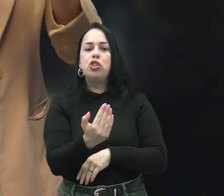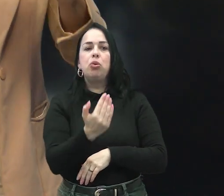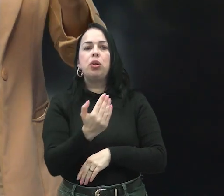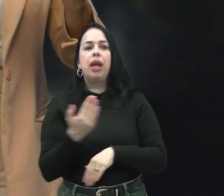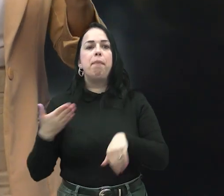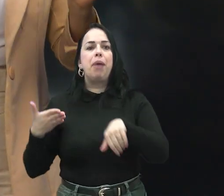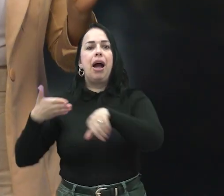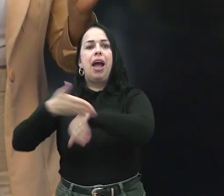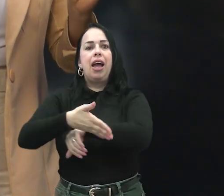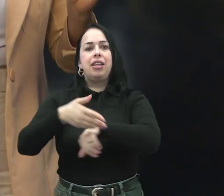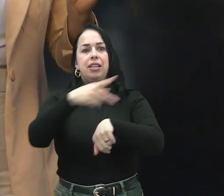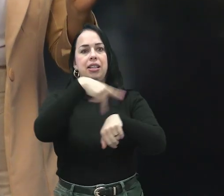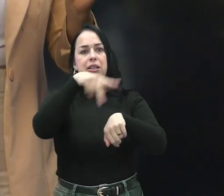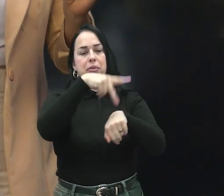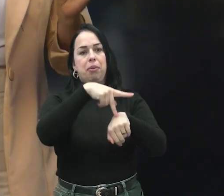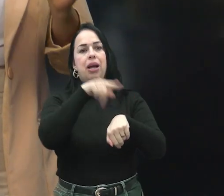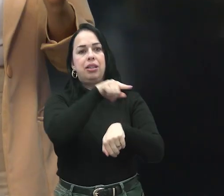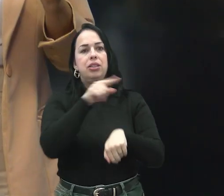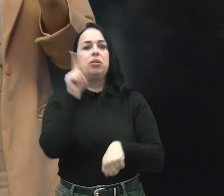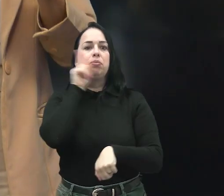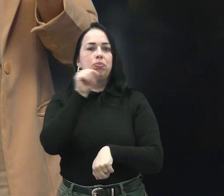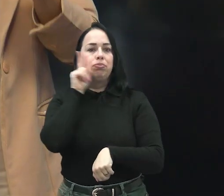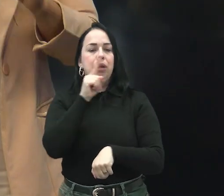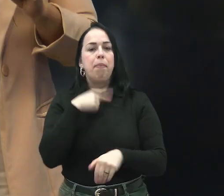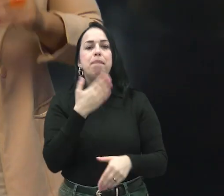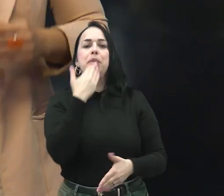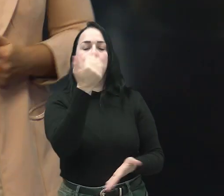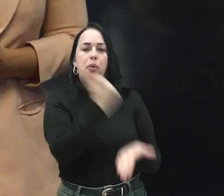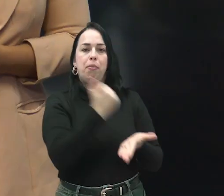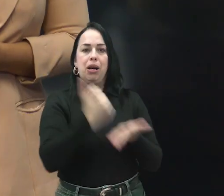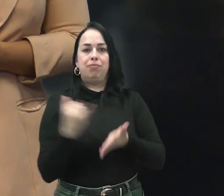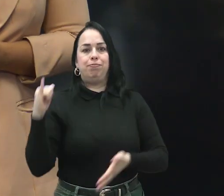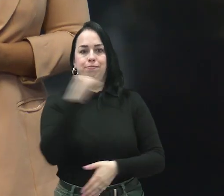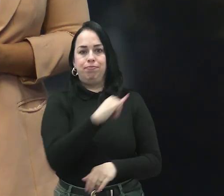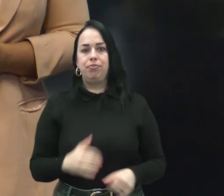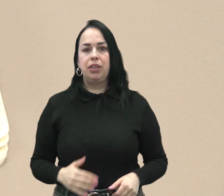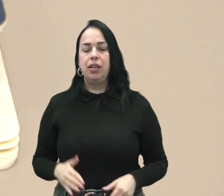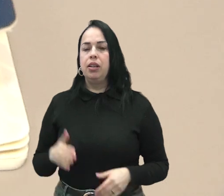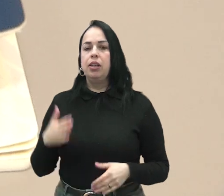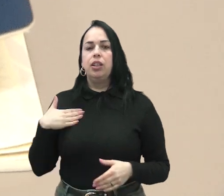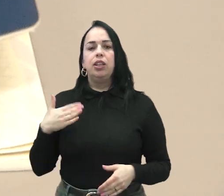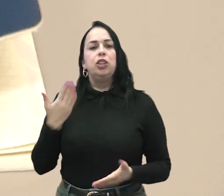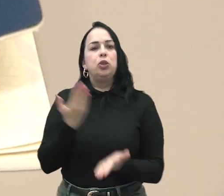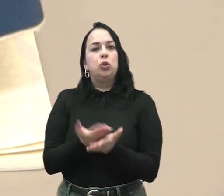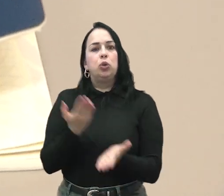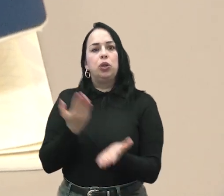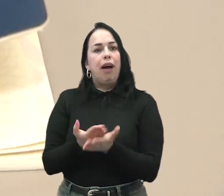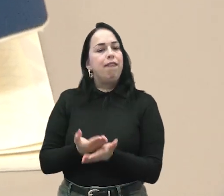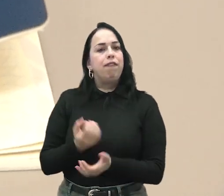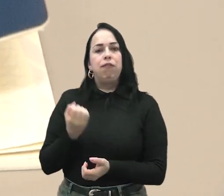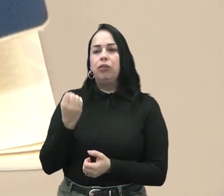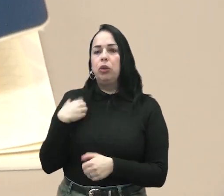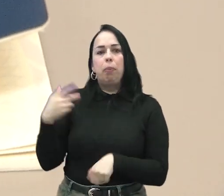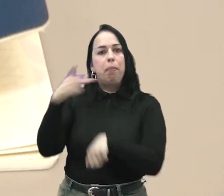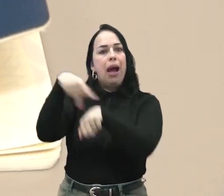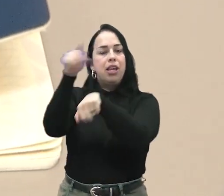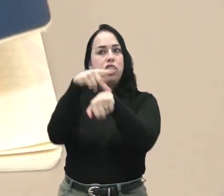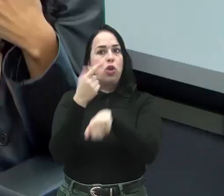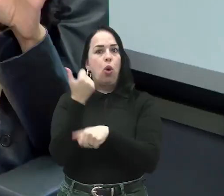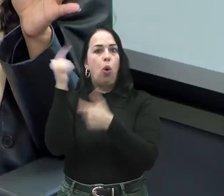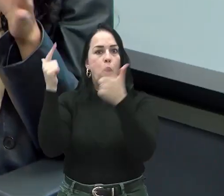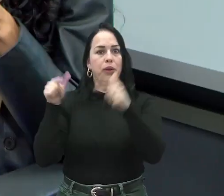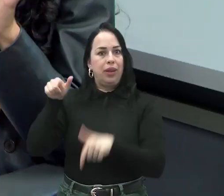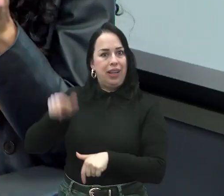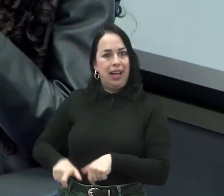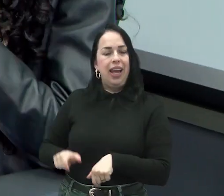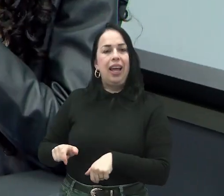quem solicitar visto para entrar como estudante no país. Estudar fora sempre foi o plano